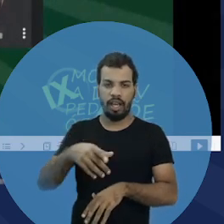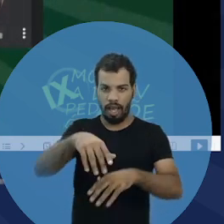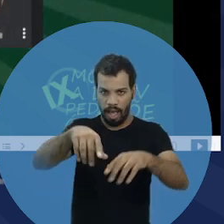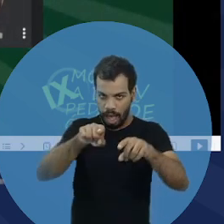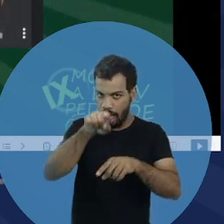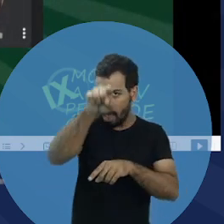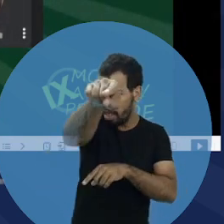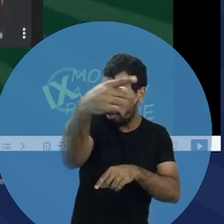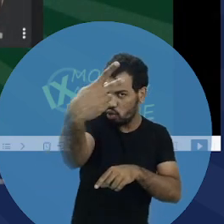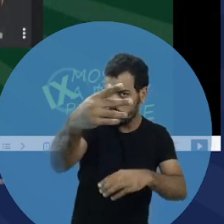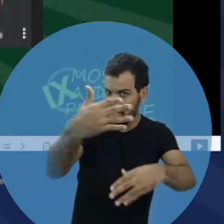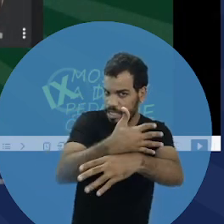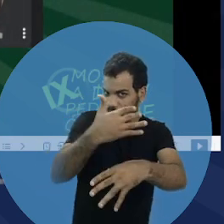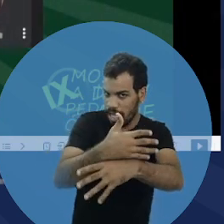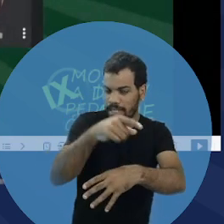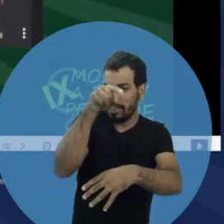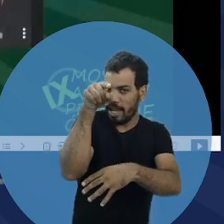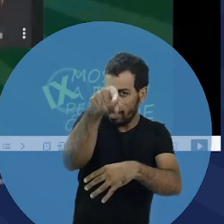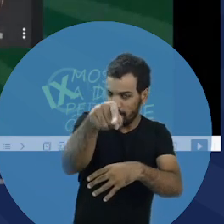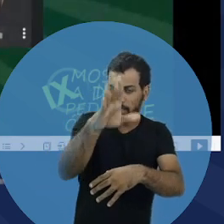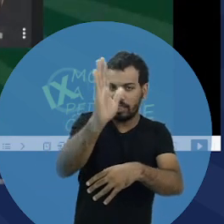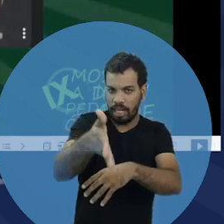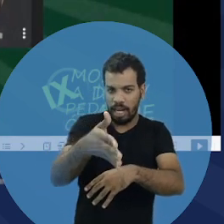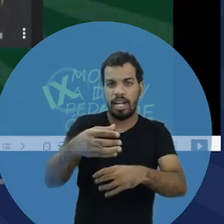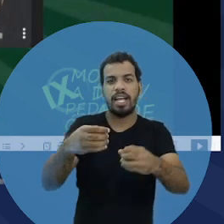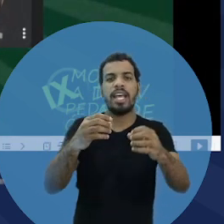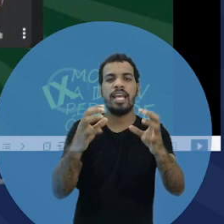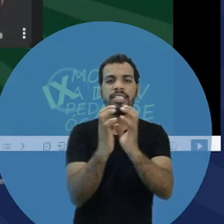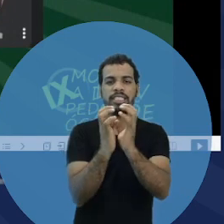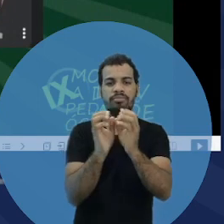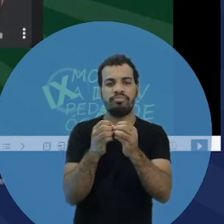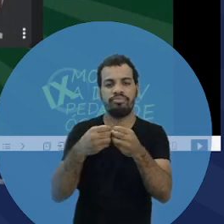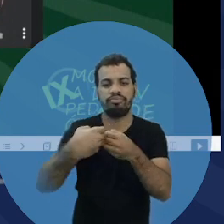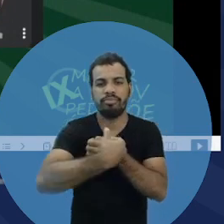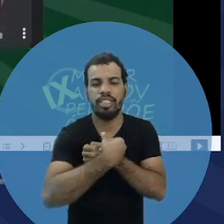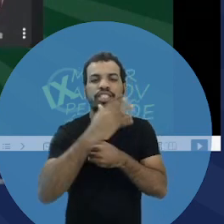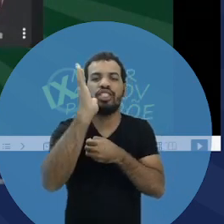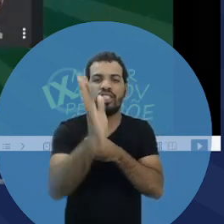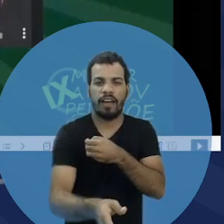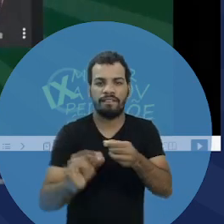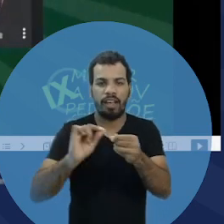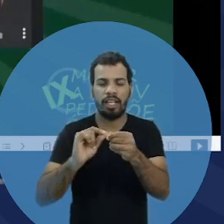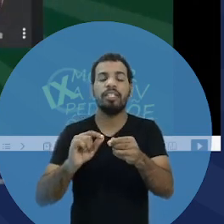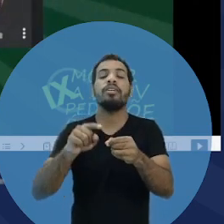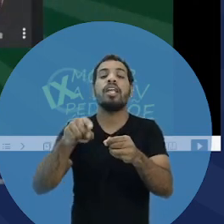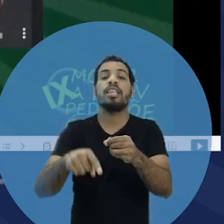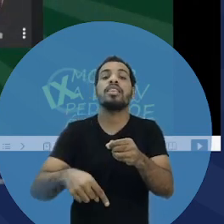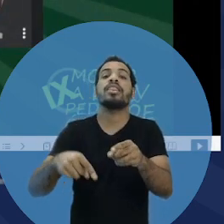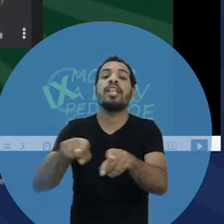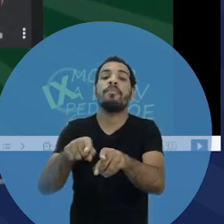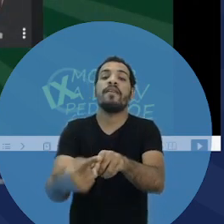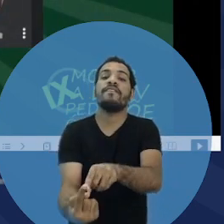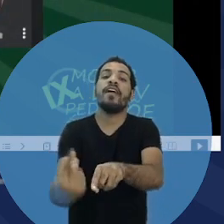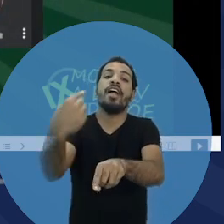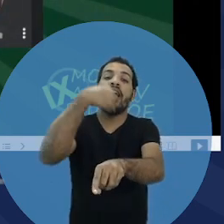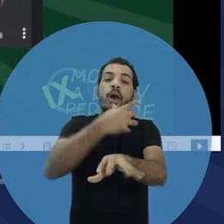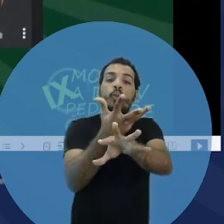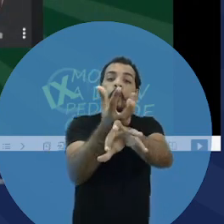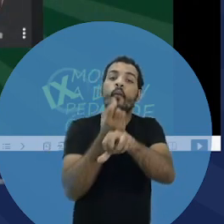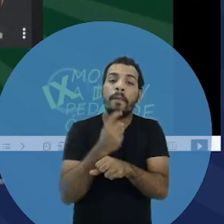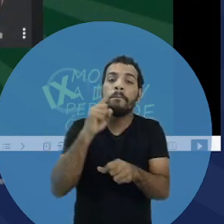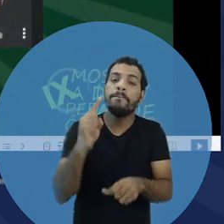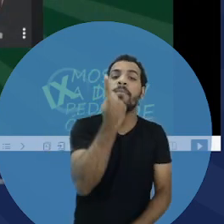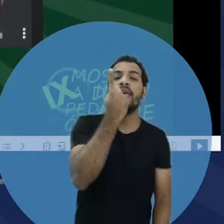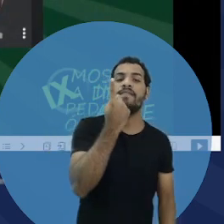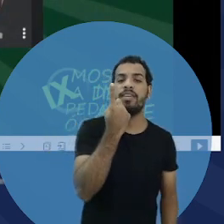nosso sertão, e nós tivemos essa oportunidade. E esse primeiro papo foi justamente trazendo para a Gugumi